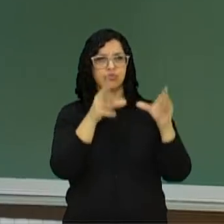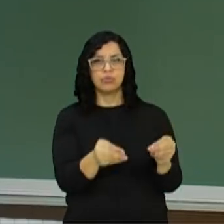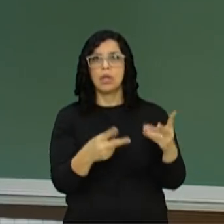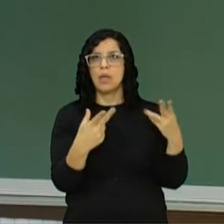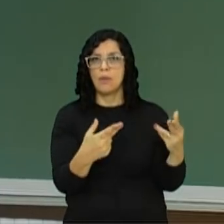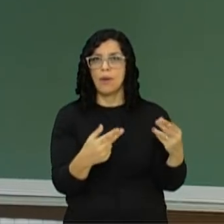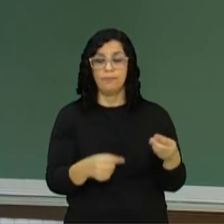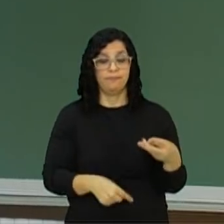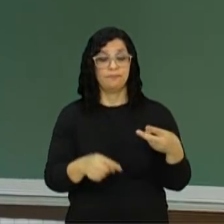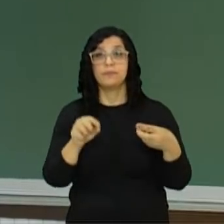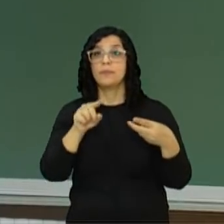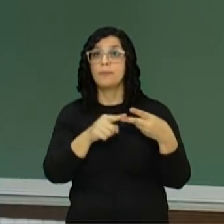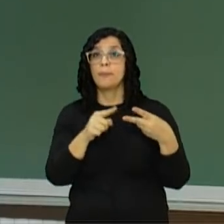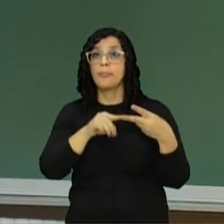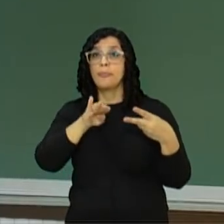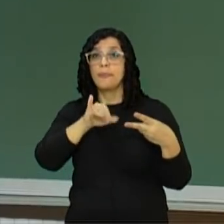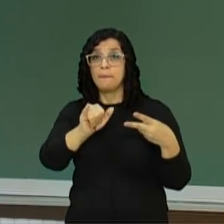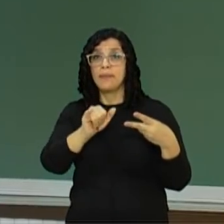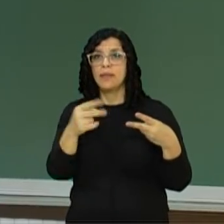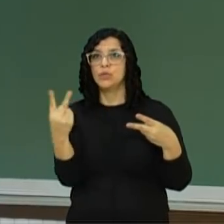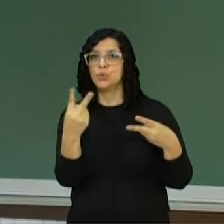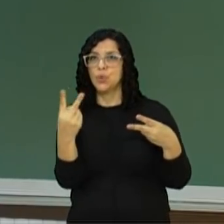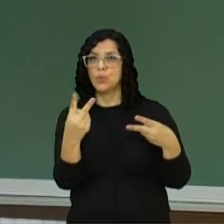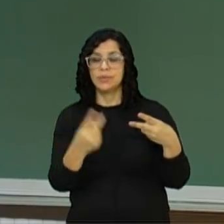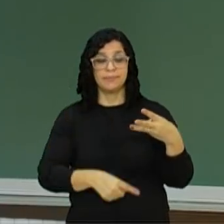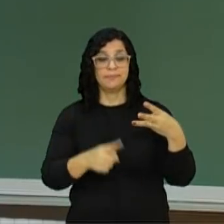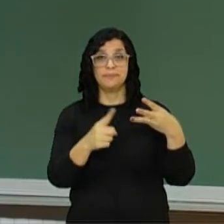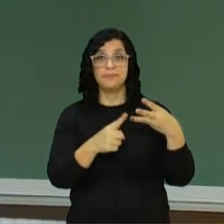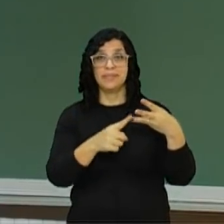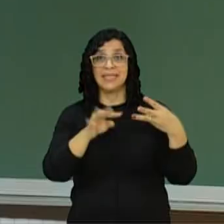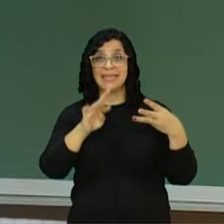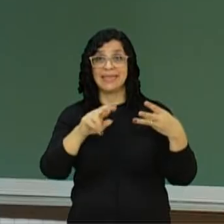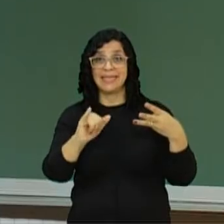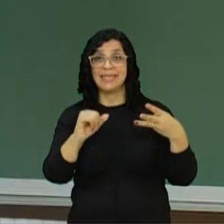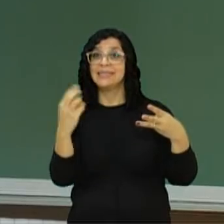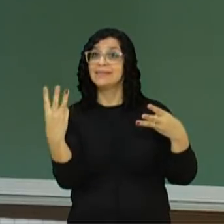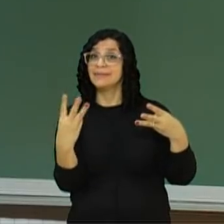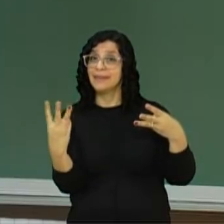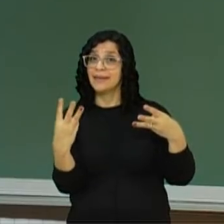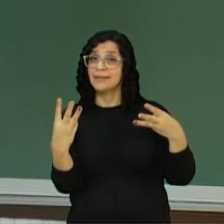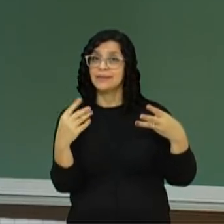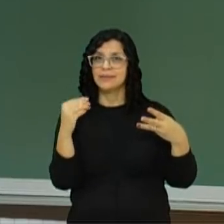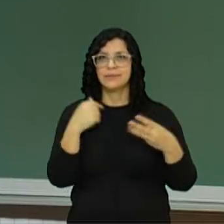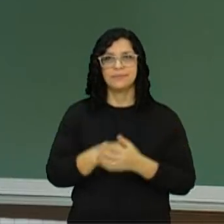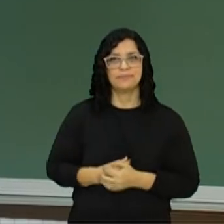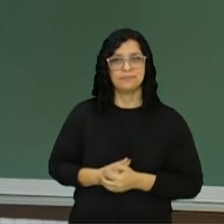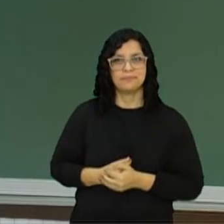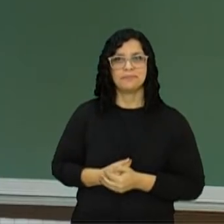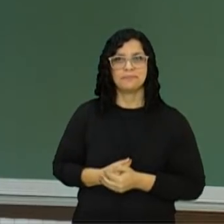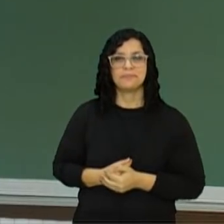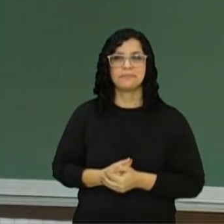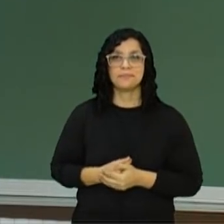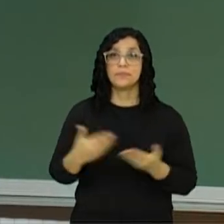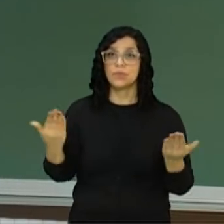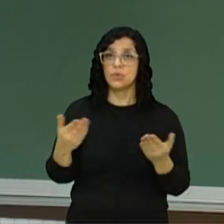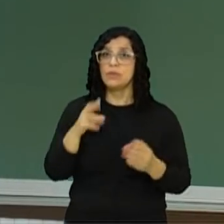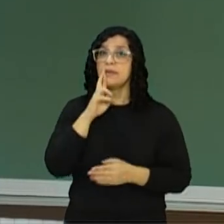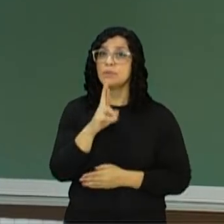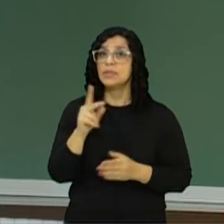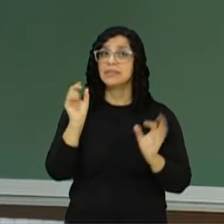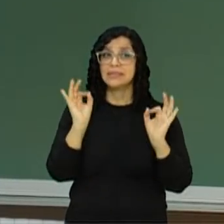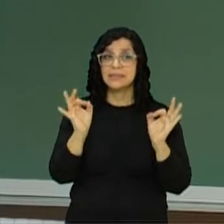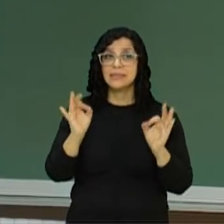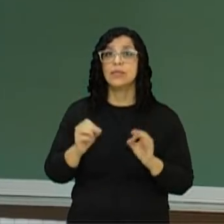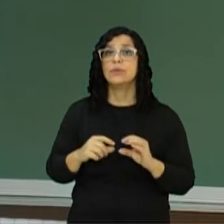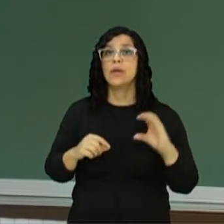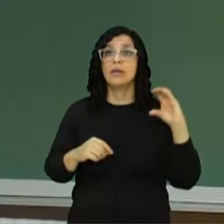fase. Bifásico, 2 fases. Trifásico, 3 fases. Então, a resposta